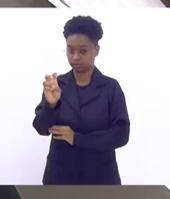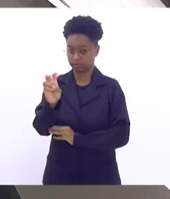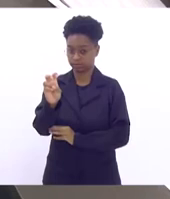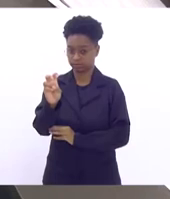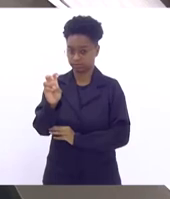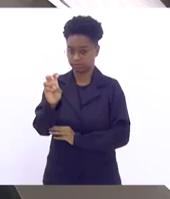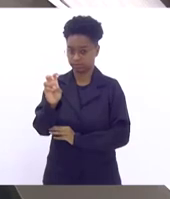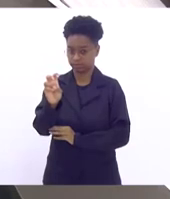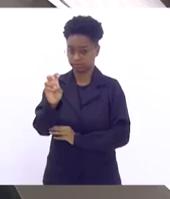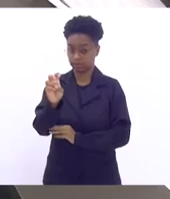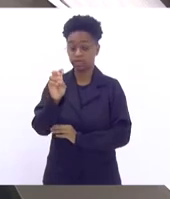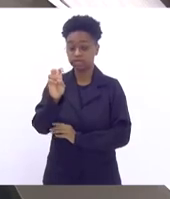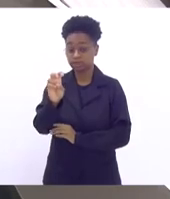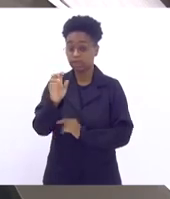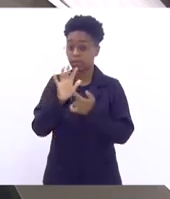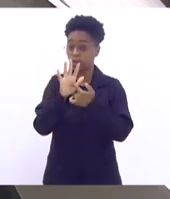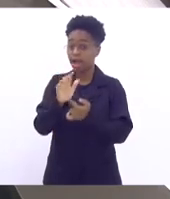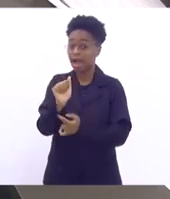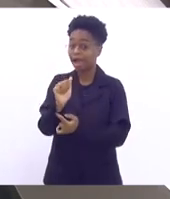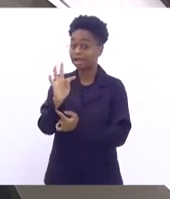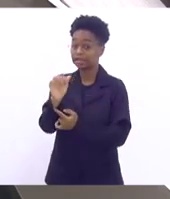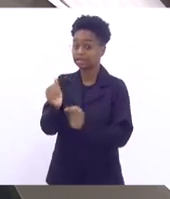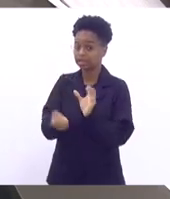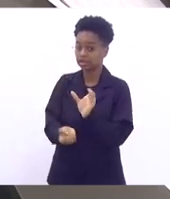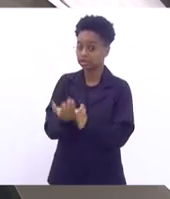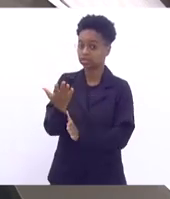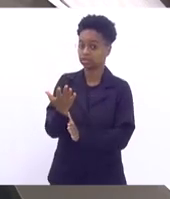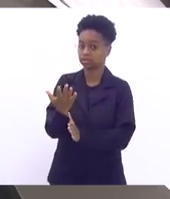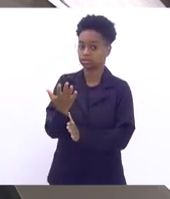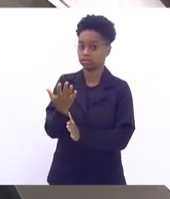a emenda 5 ele diz a ata de Fundação